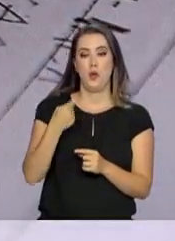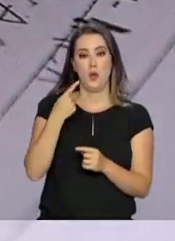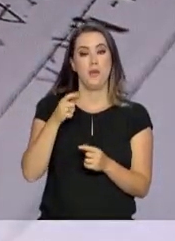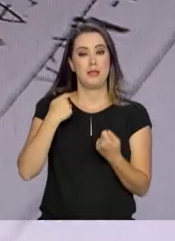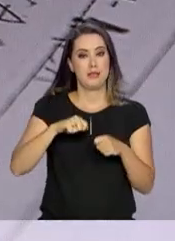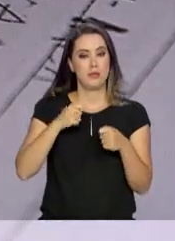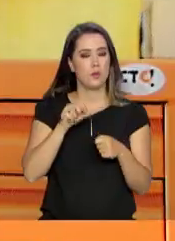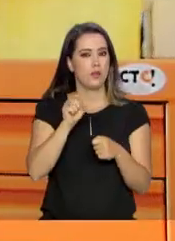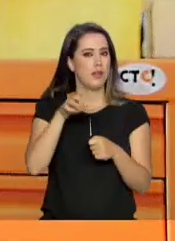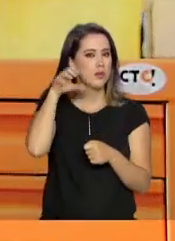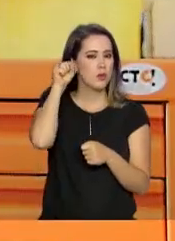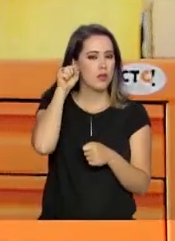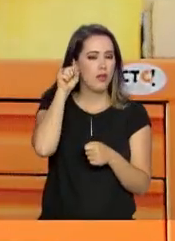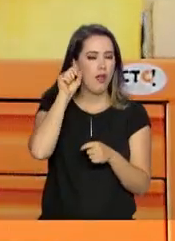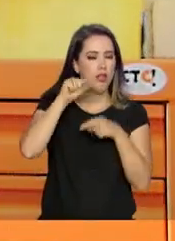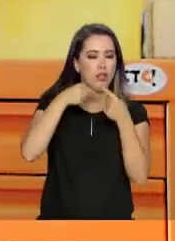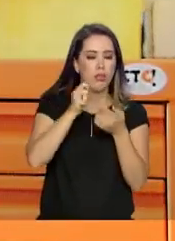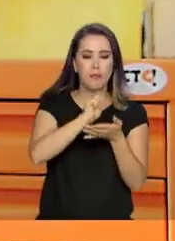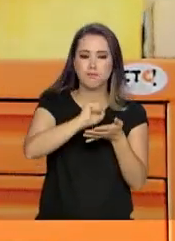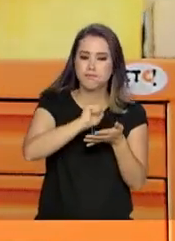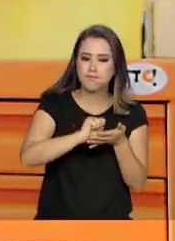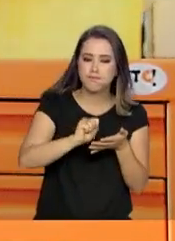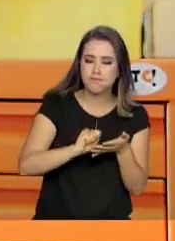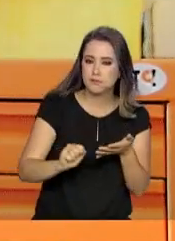ouvidos capitão saci